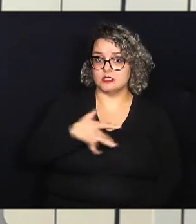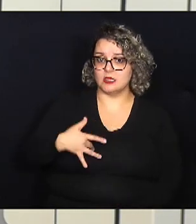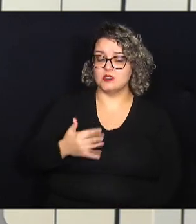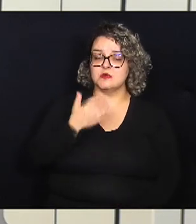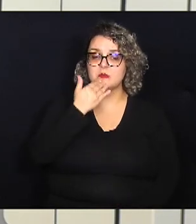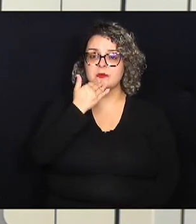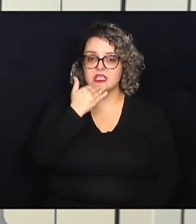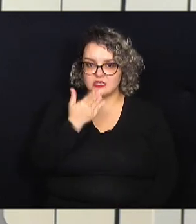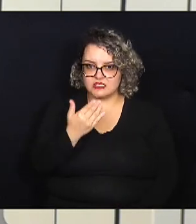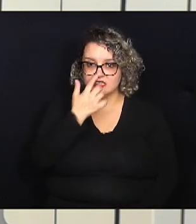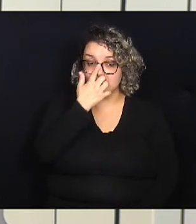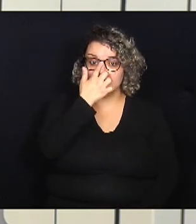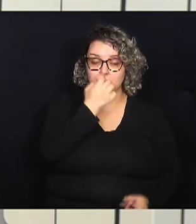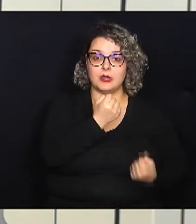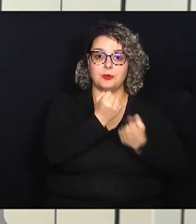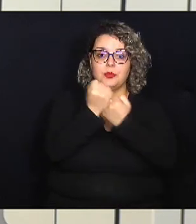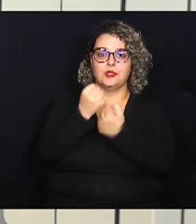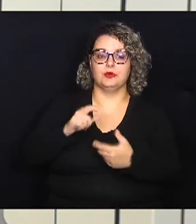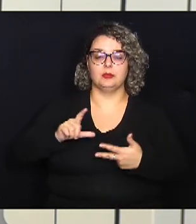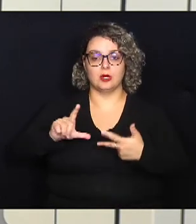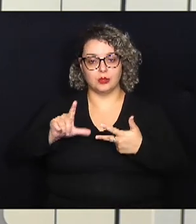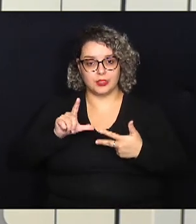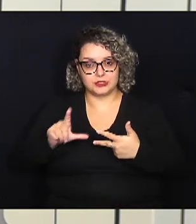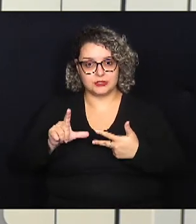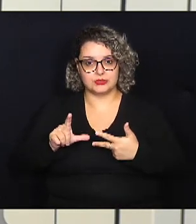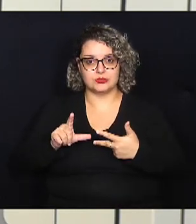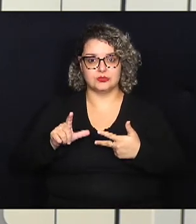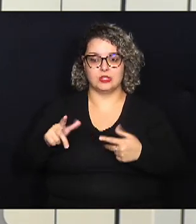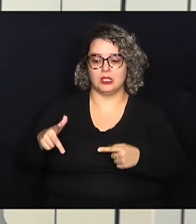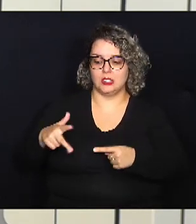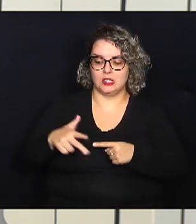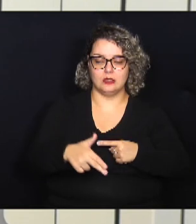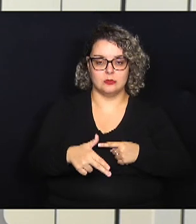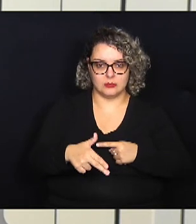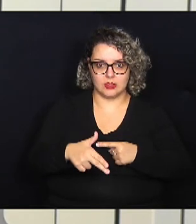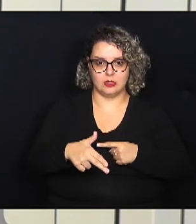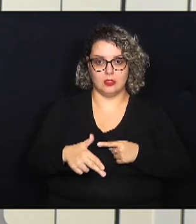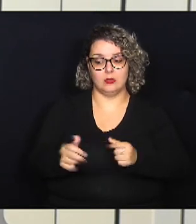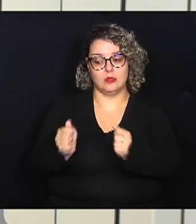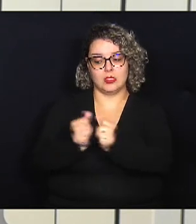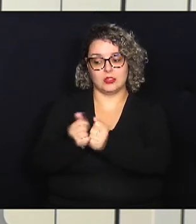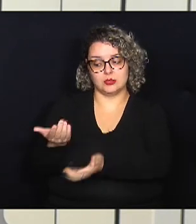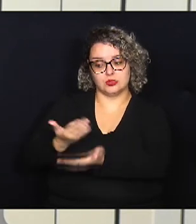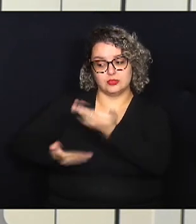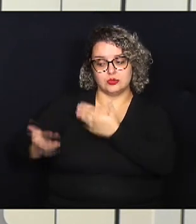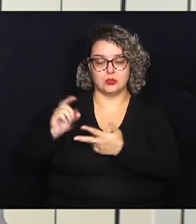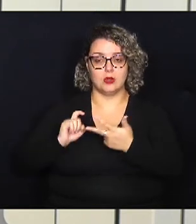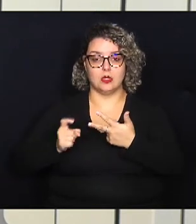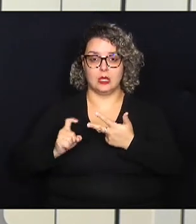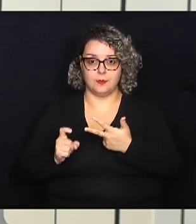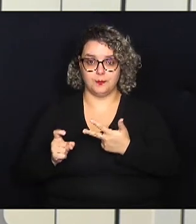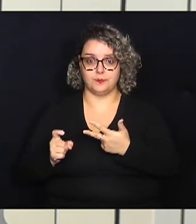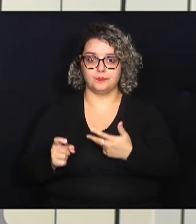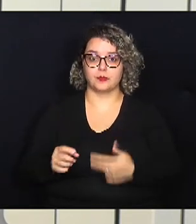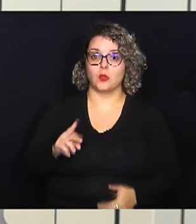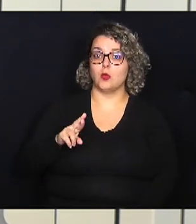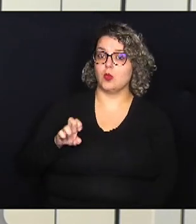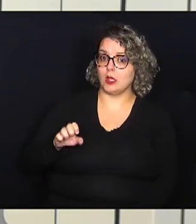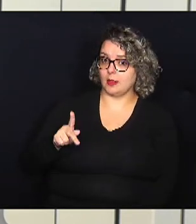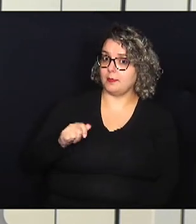solicitaram apoio ao Legislativo intermédio com o Executivo para que seja feito o repasse